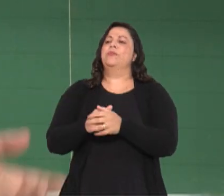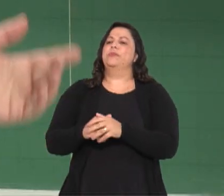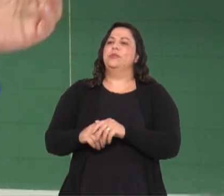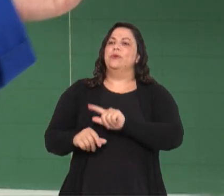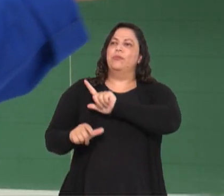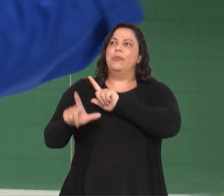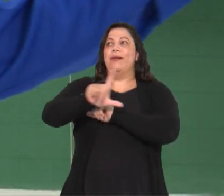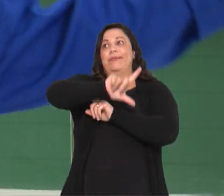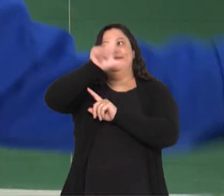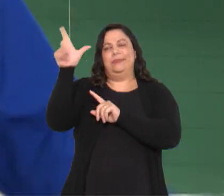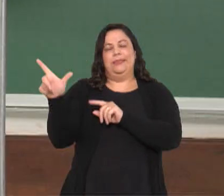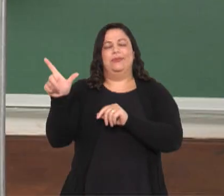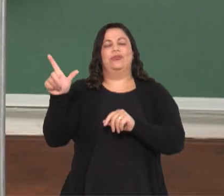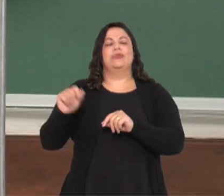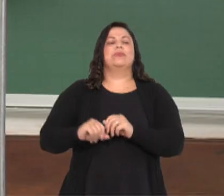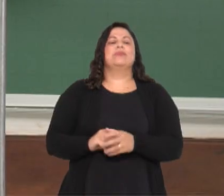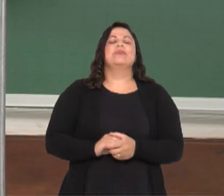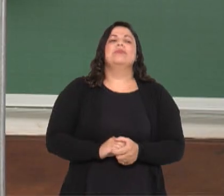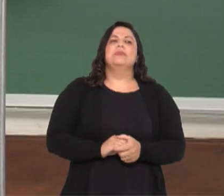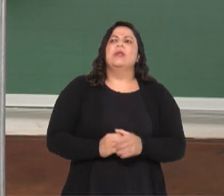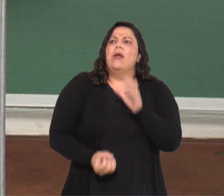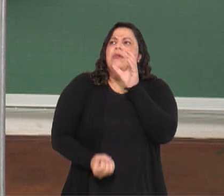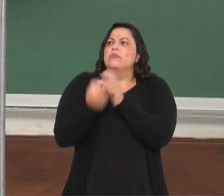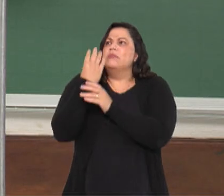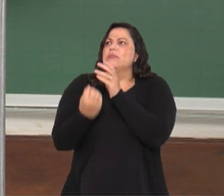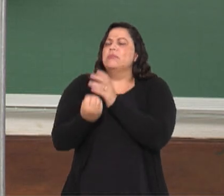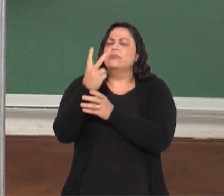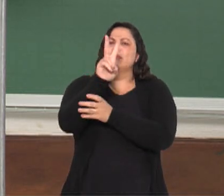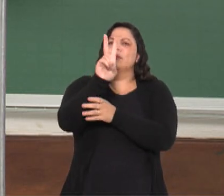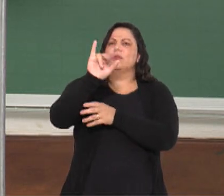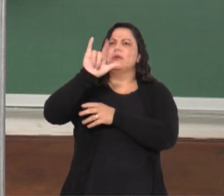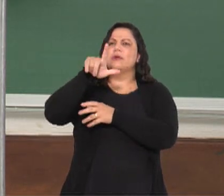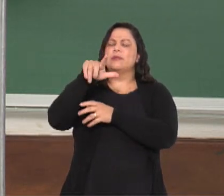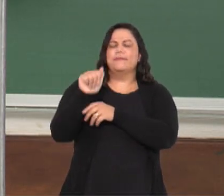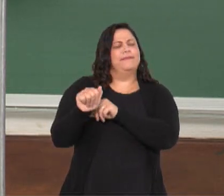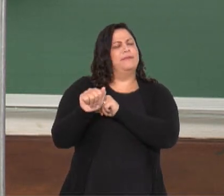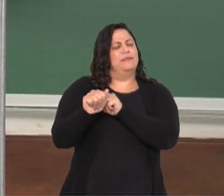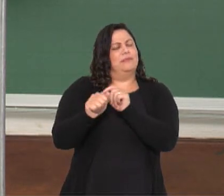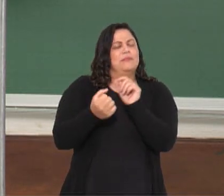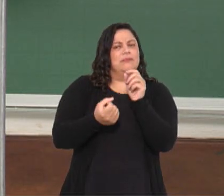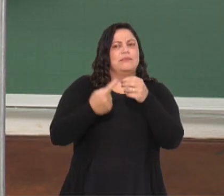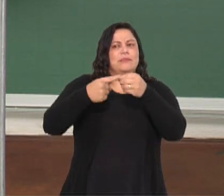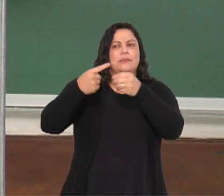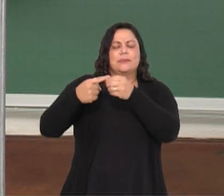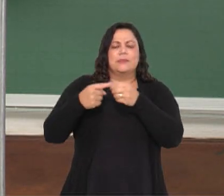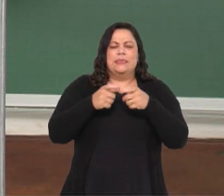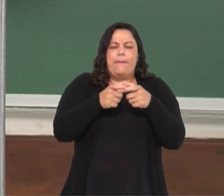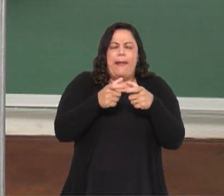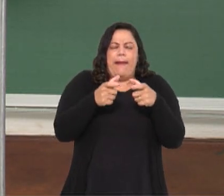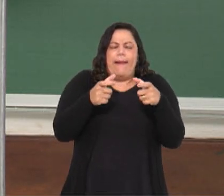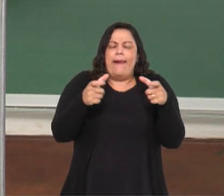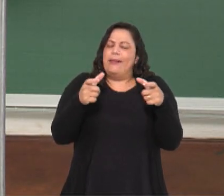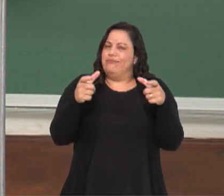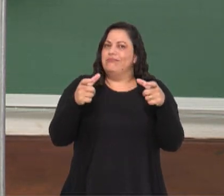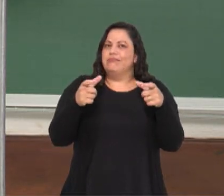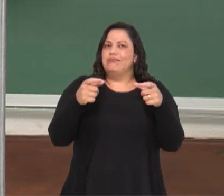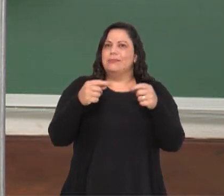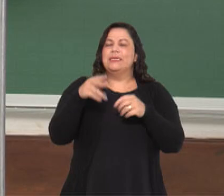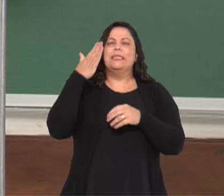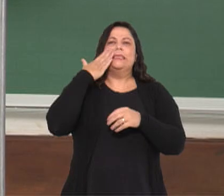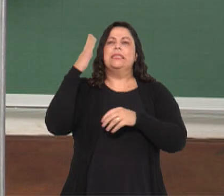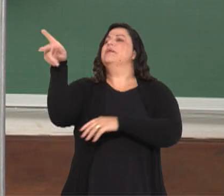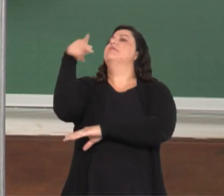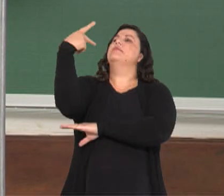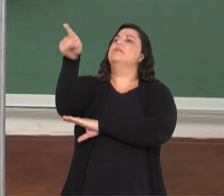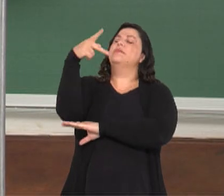certo? E aí também o surgimento de vilas de operários que deram origem aí a algumas cidades, né? Como por exemplo Piraquara ali, né, onde